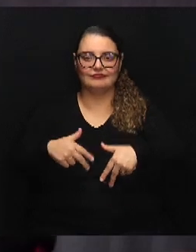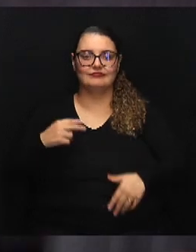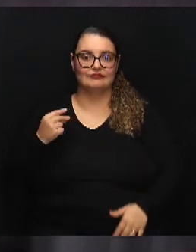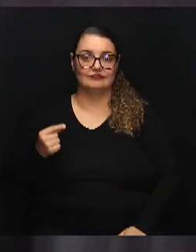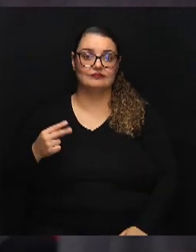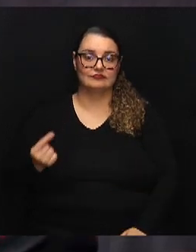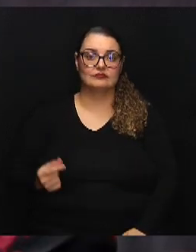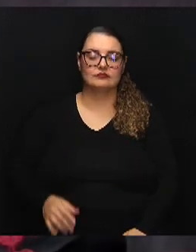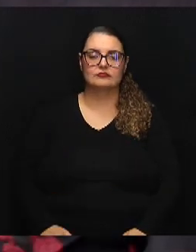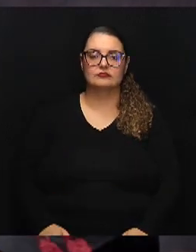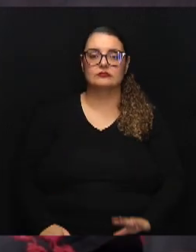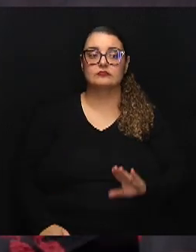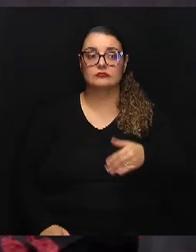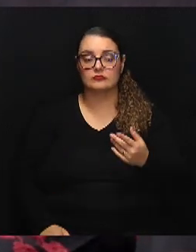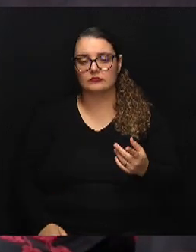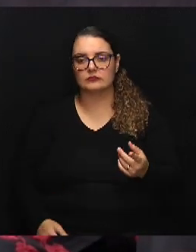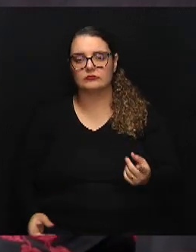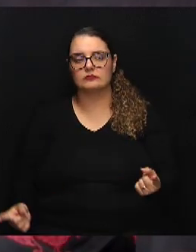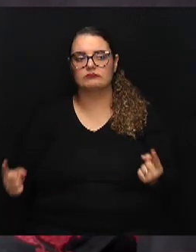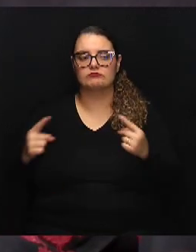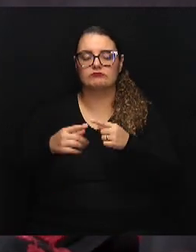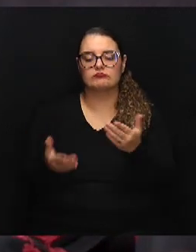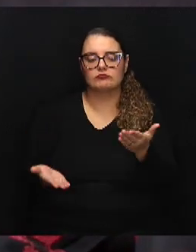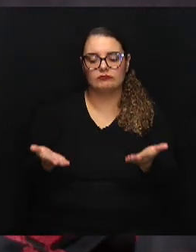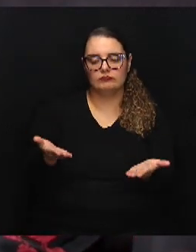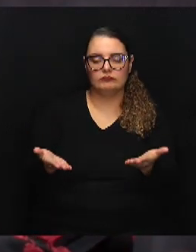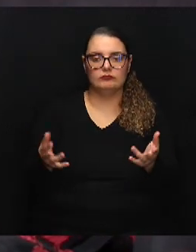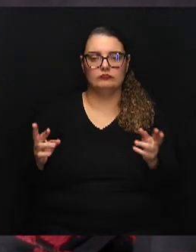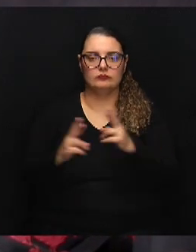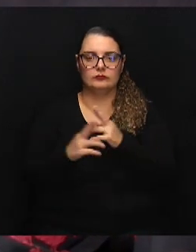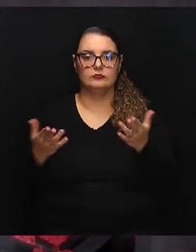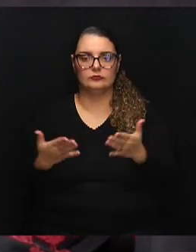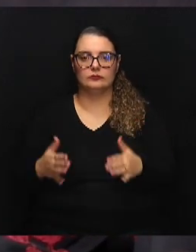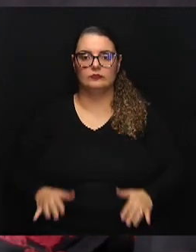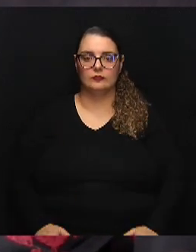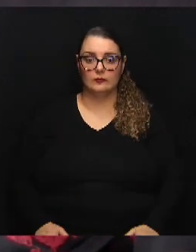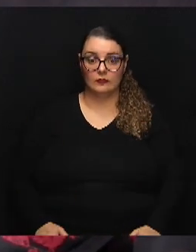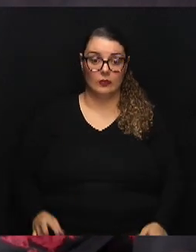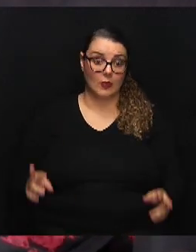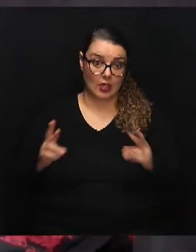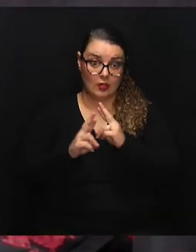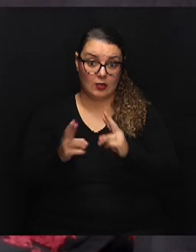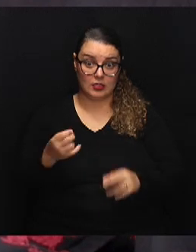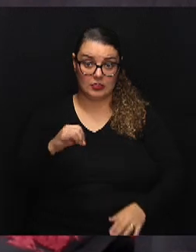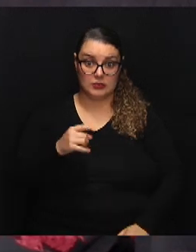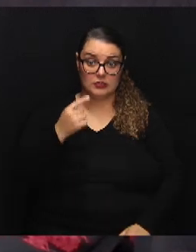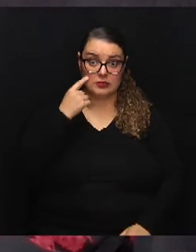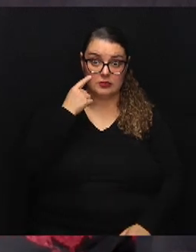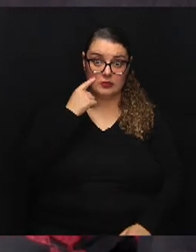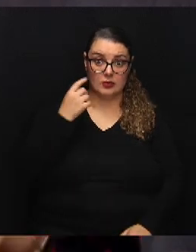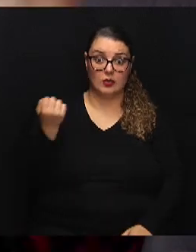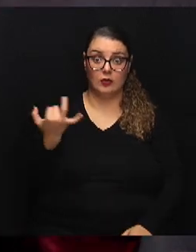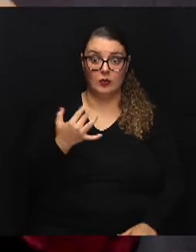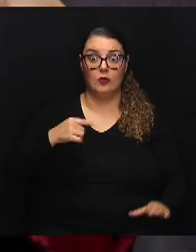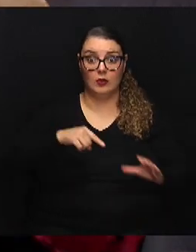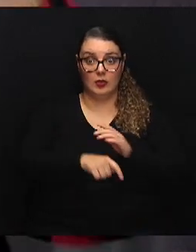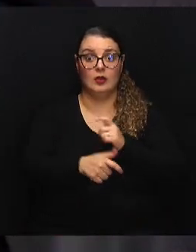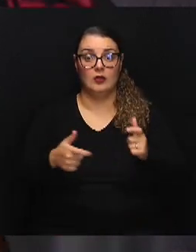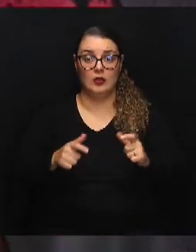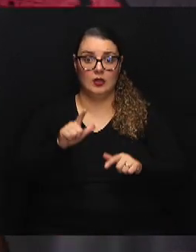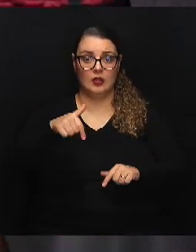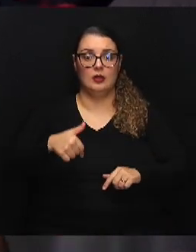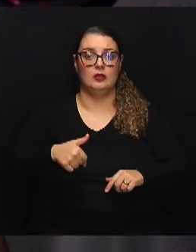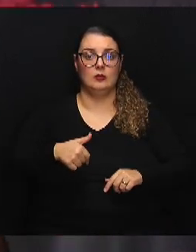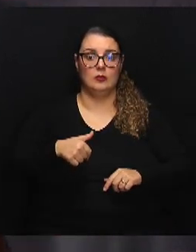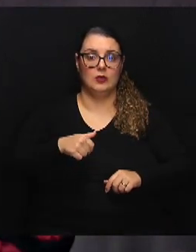bastante. Quando você faz um contraponto com a relação hoje, claro que assim, no relacionamento, se você vê, né, o quanto nós avançamos depois da Revolução